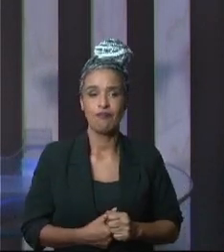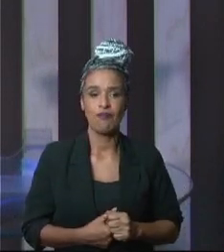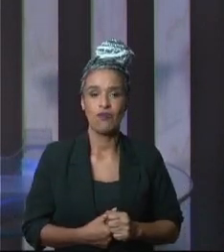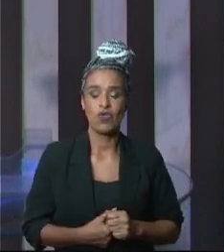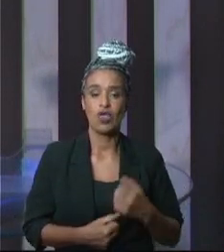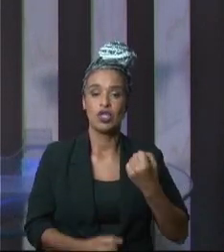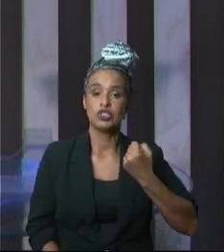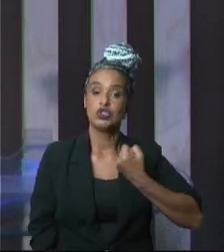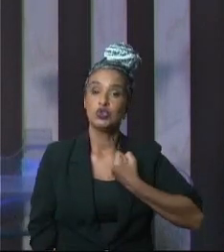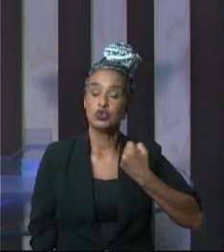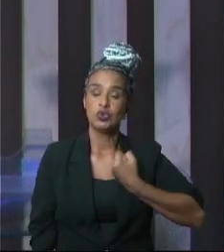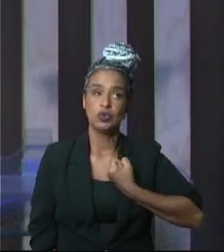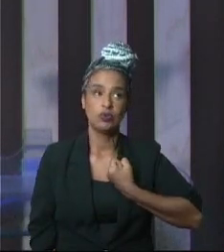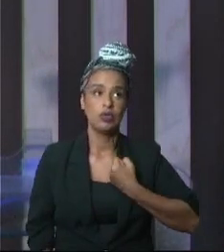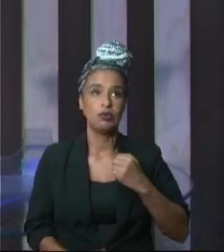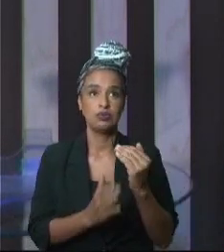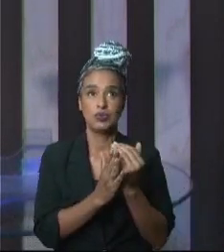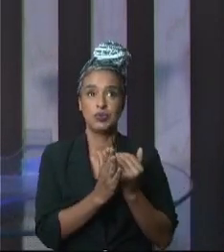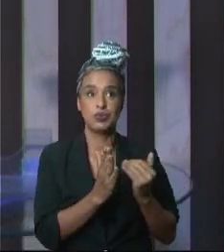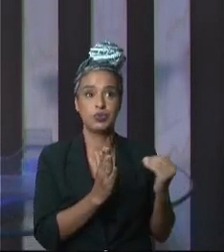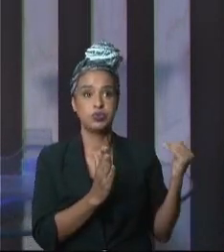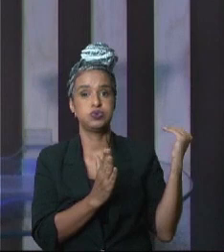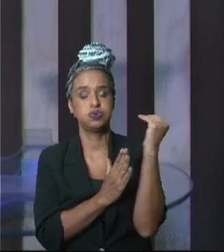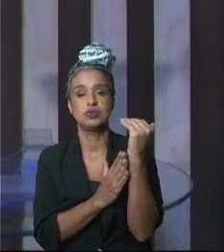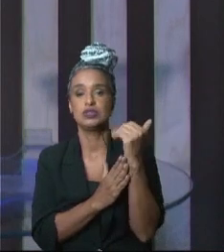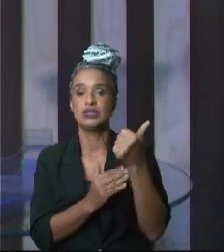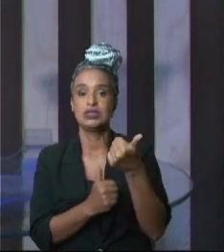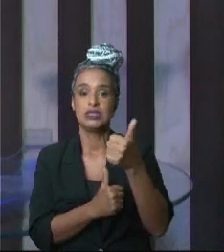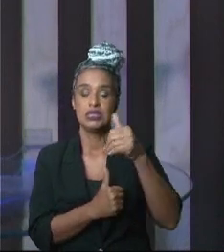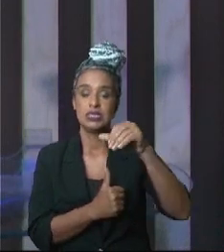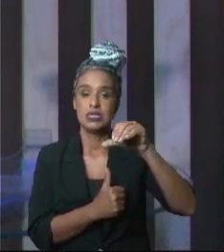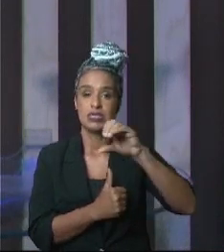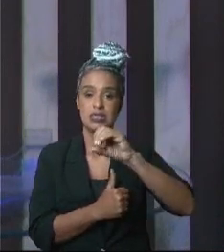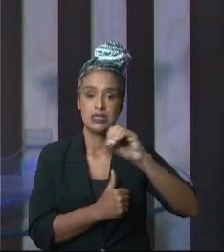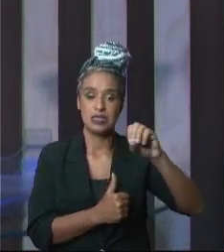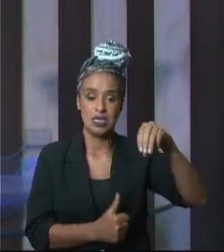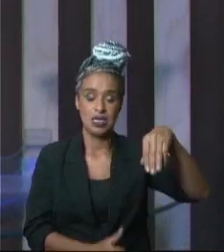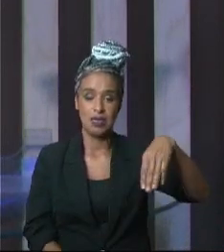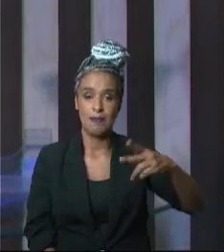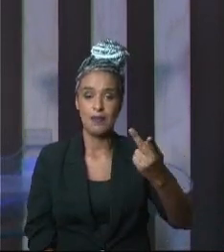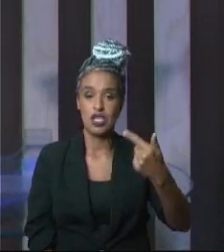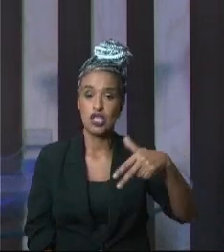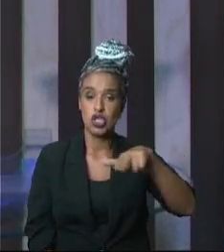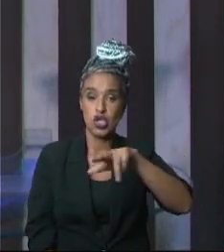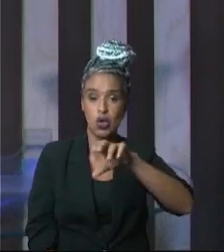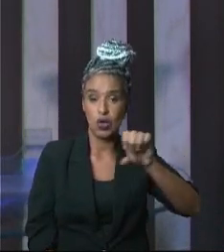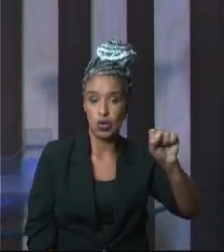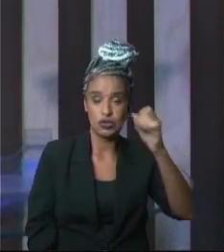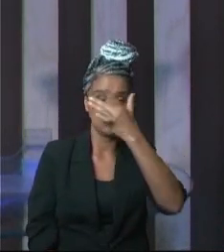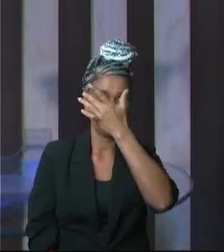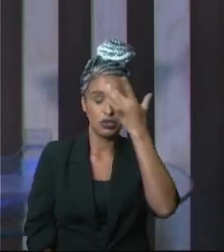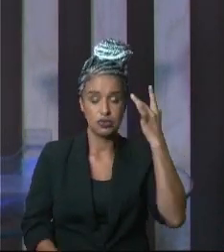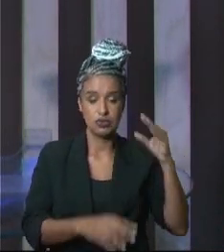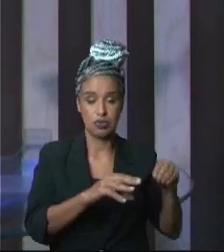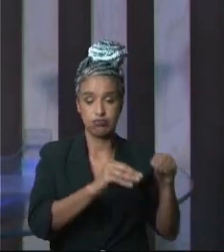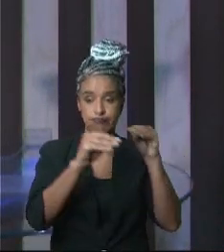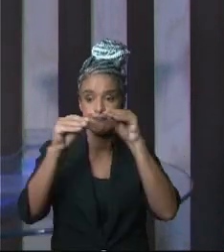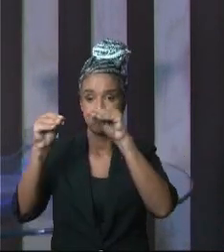Há um número recorde de 100 milhões de deslocados internos globalmente.